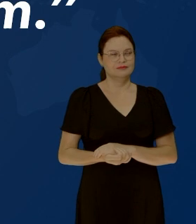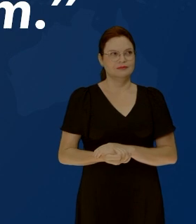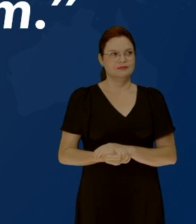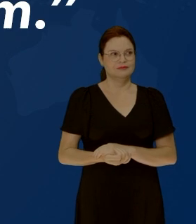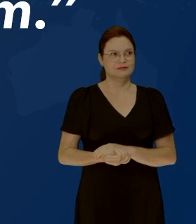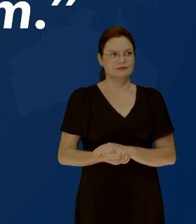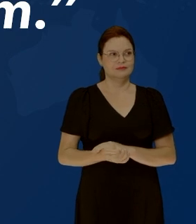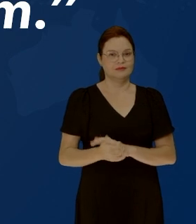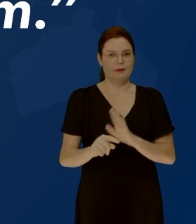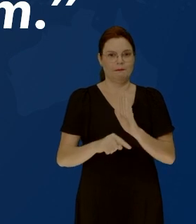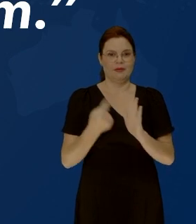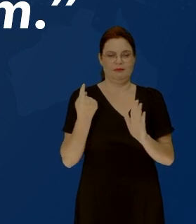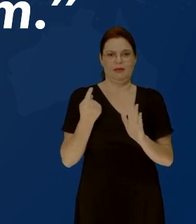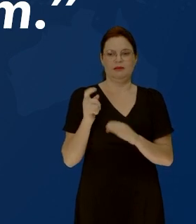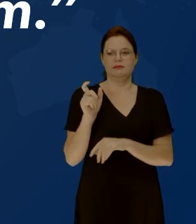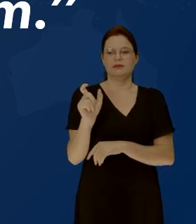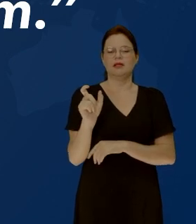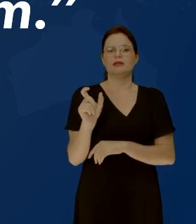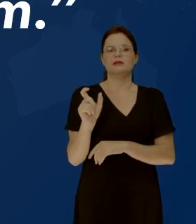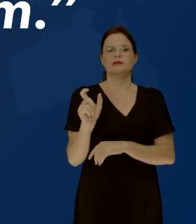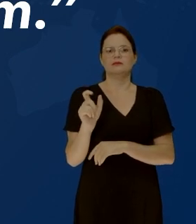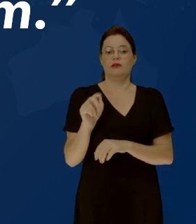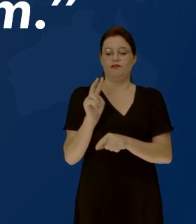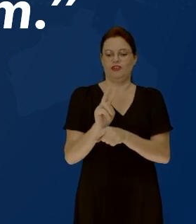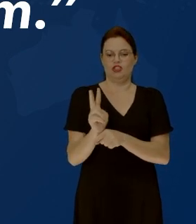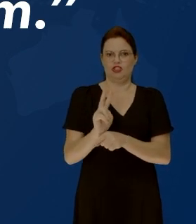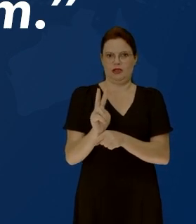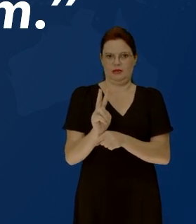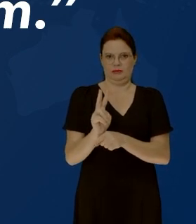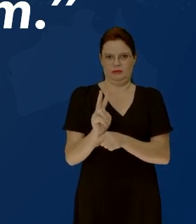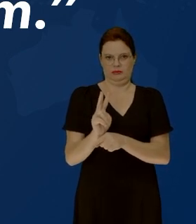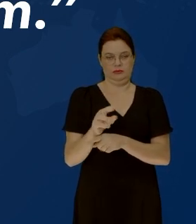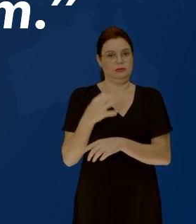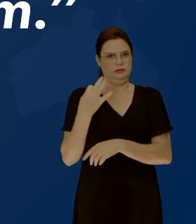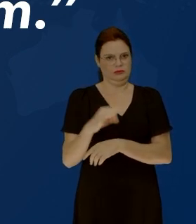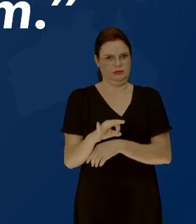A primeira palavra, qual é? Pronto.